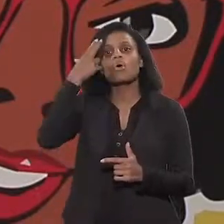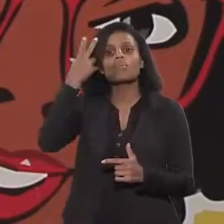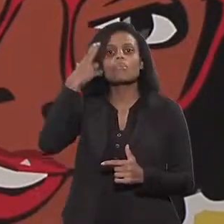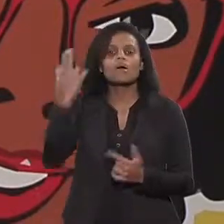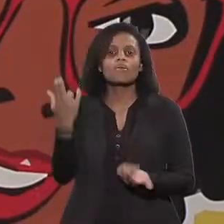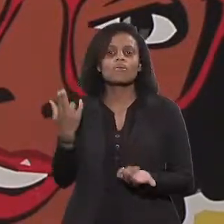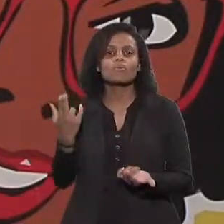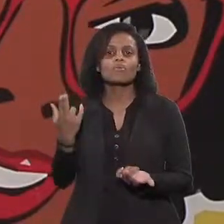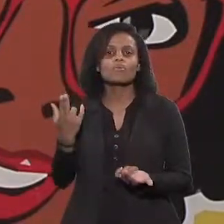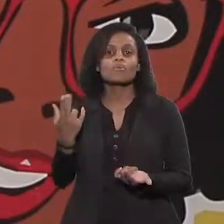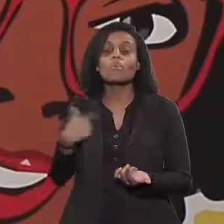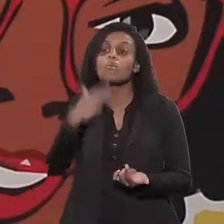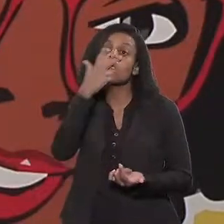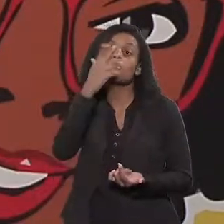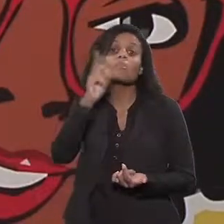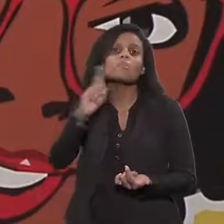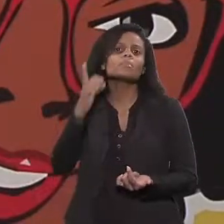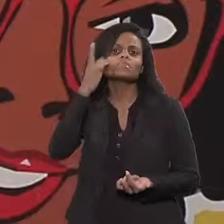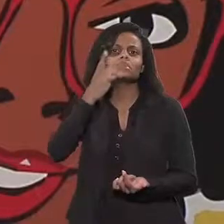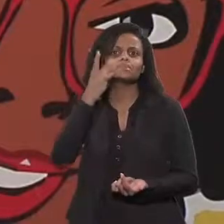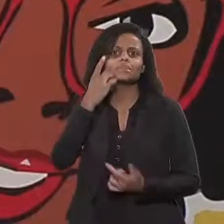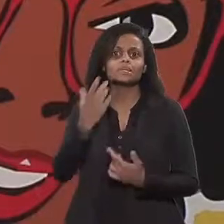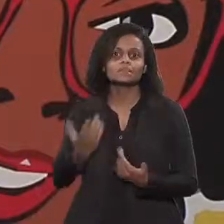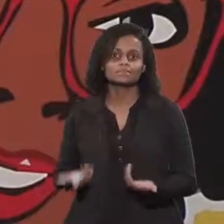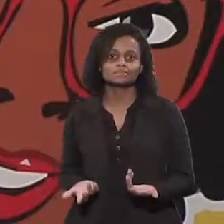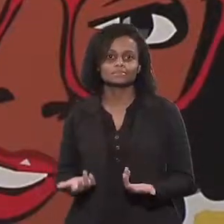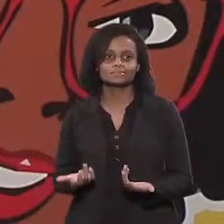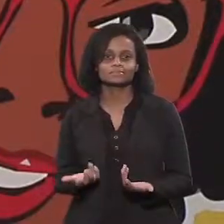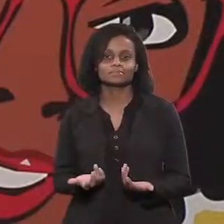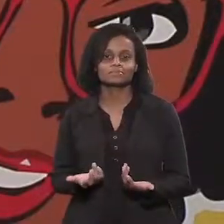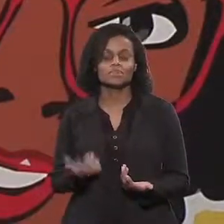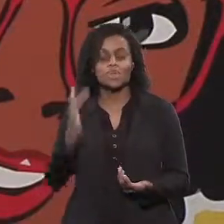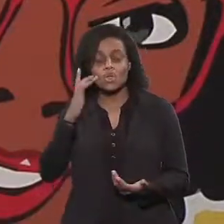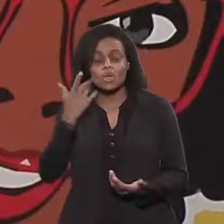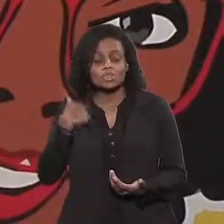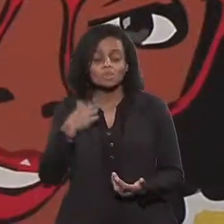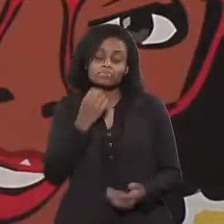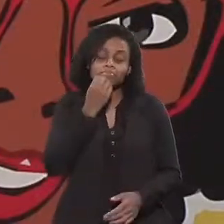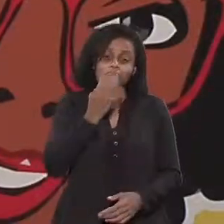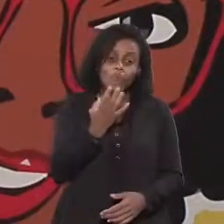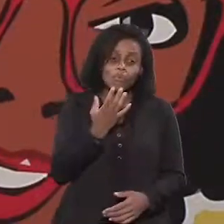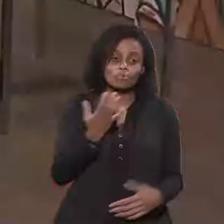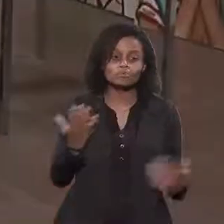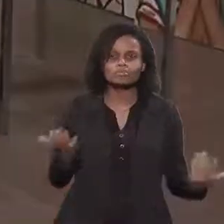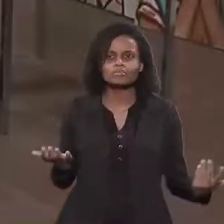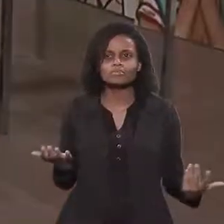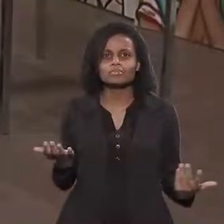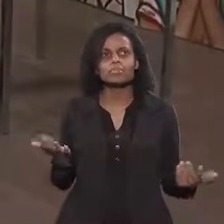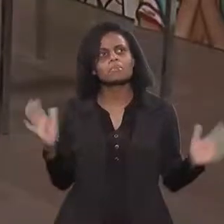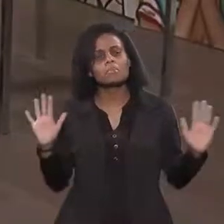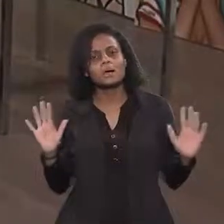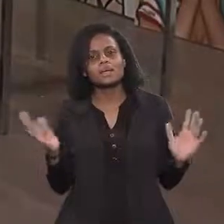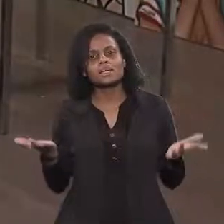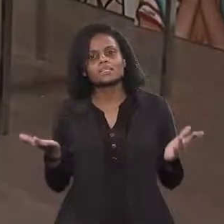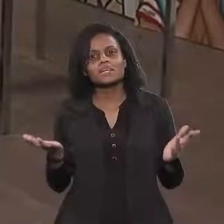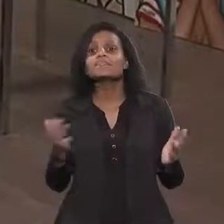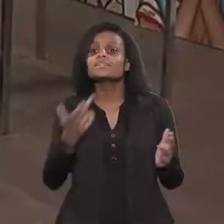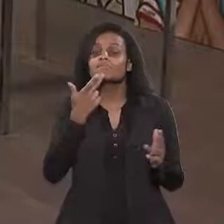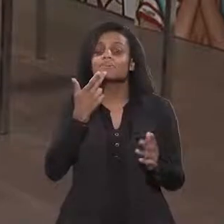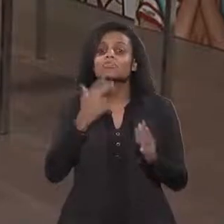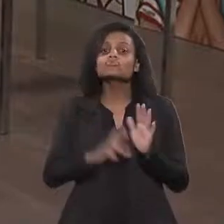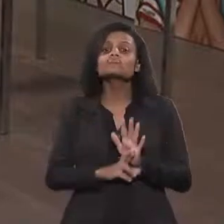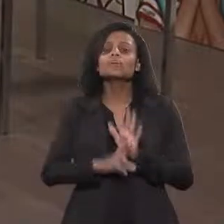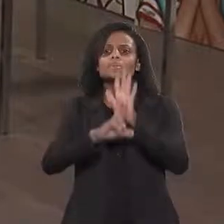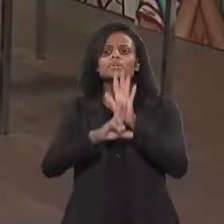comum, eu não tenho cara de deputada. O que eu achei um elogio, mas eu fiquei pensando é um elogio, gente. Porque a gente está